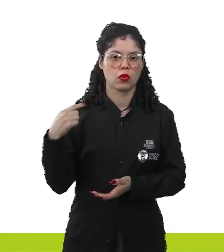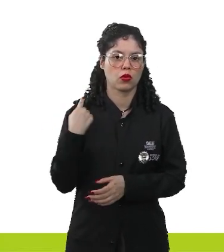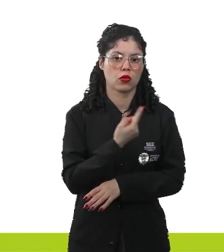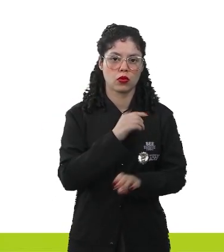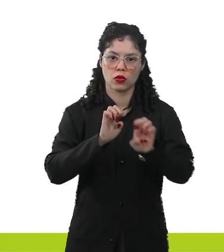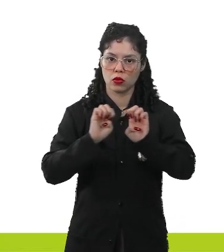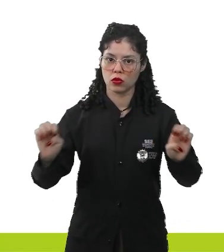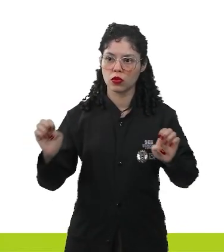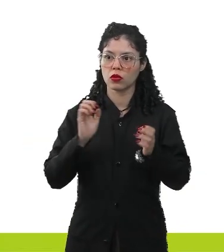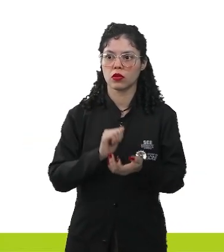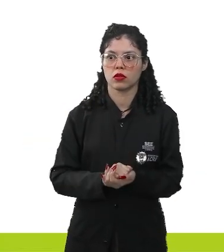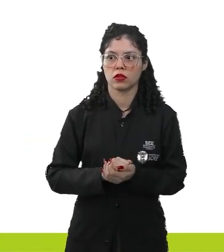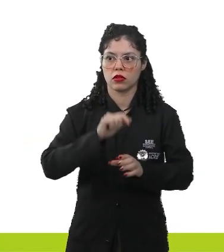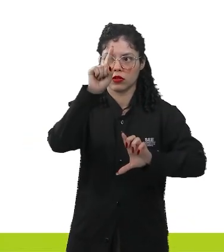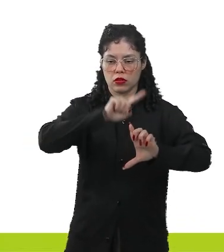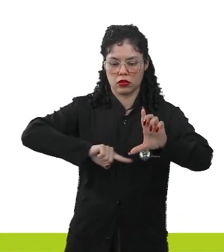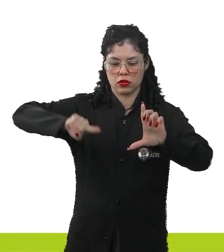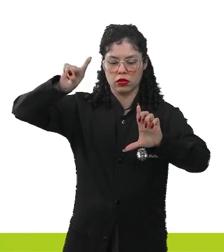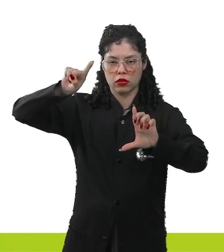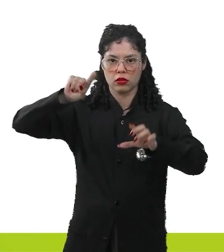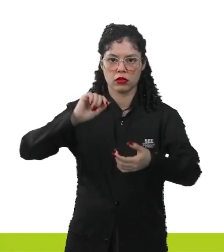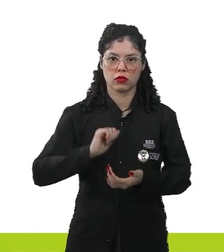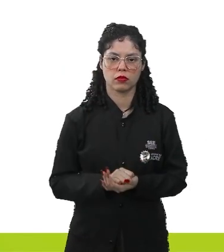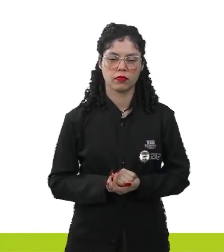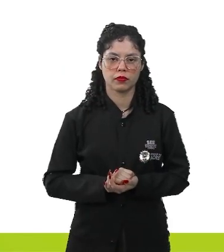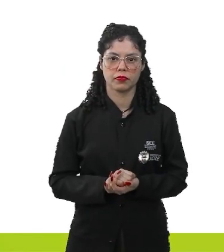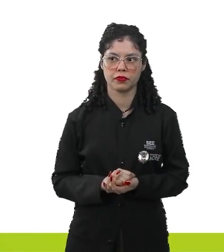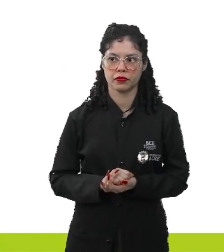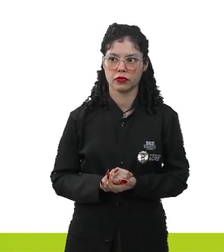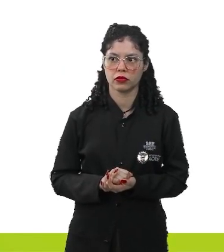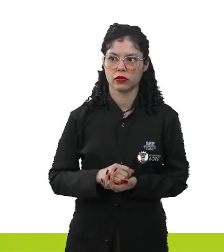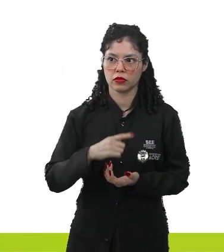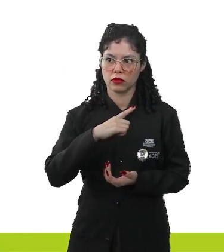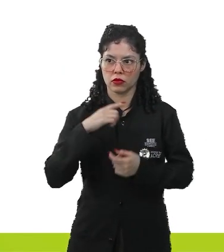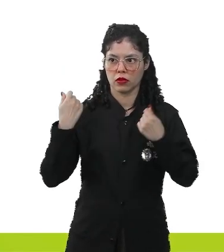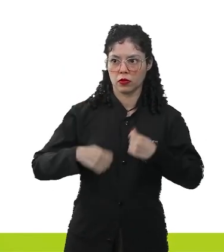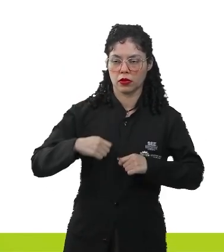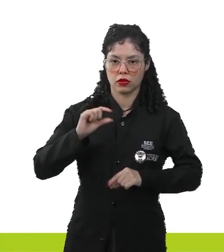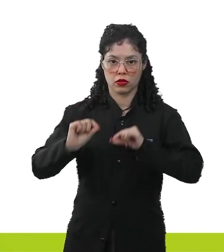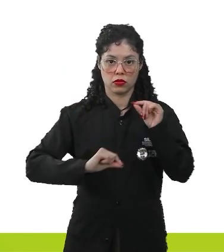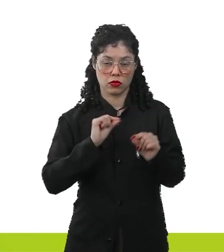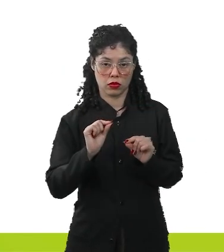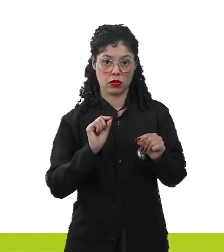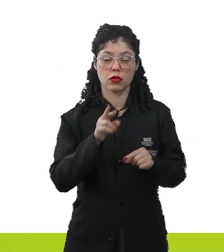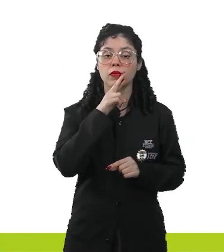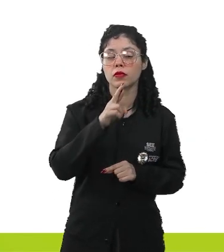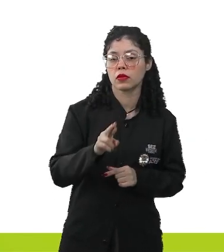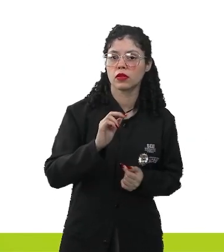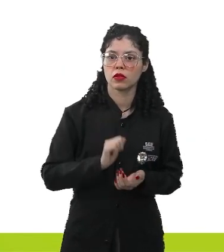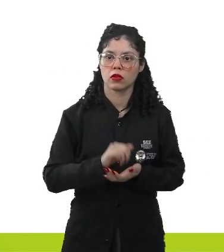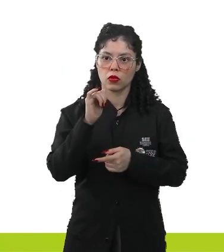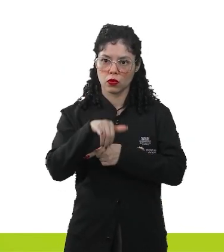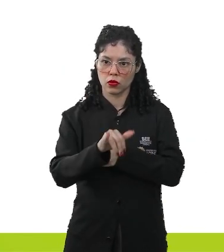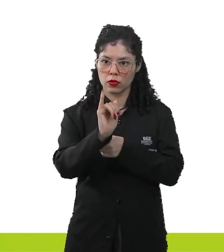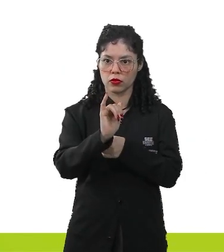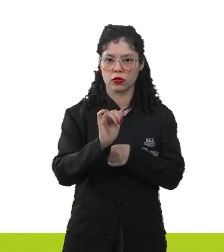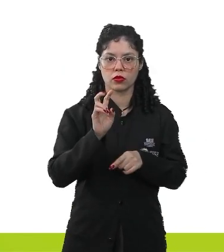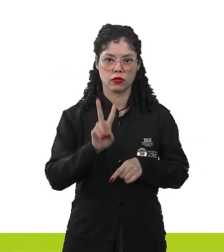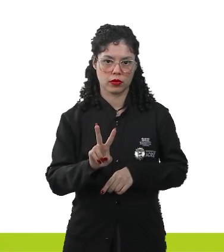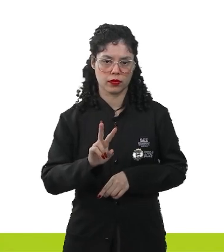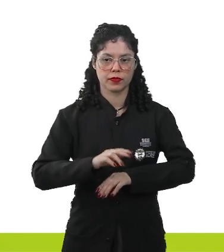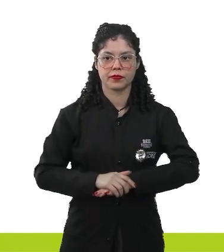equação tem a concavidade voltada para cima, então eu preciso calcular o y